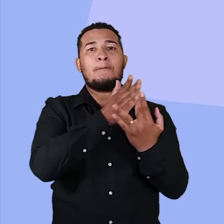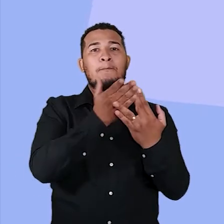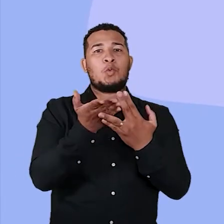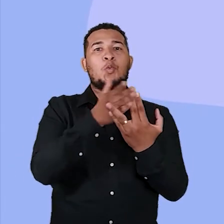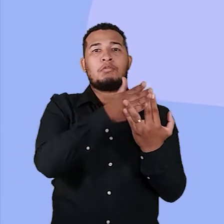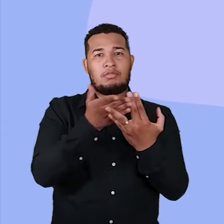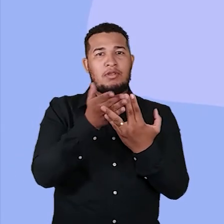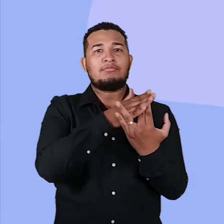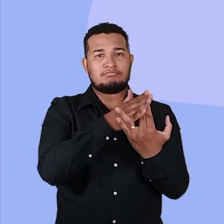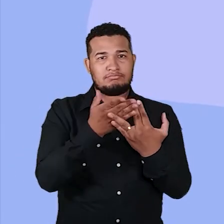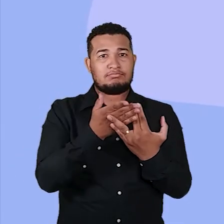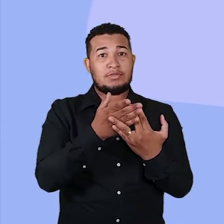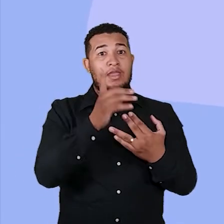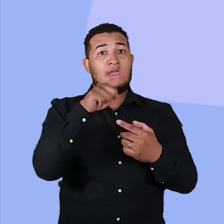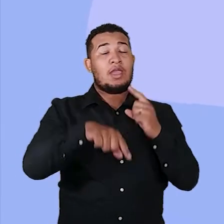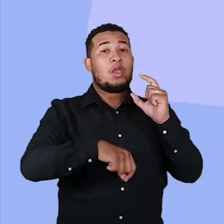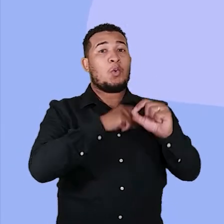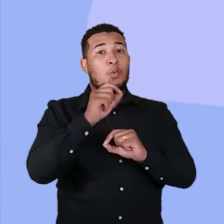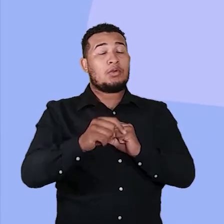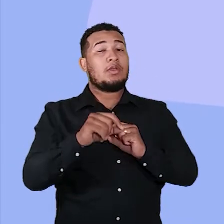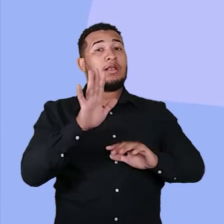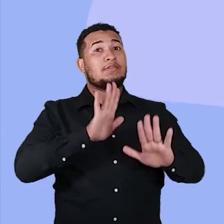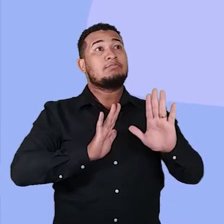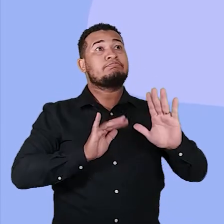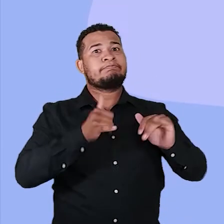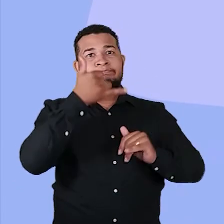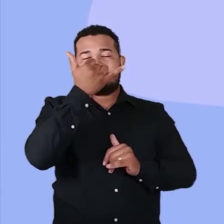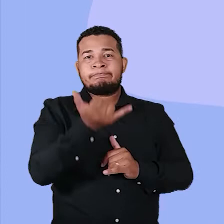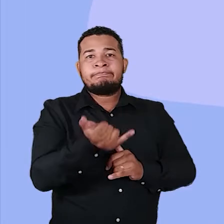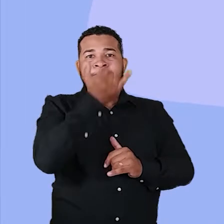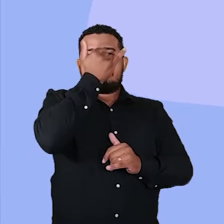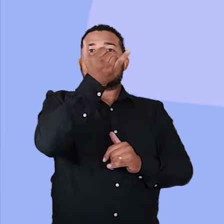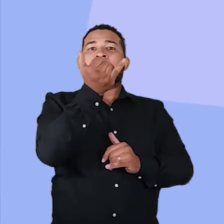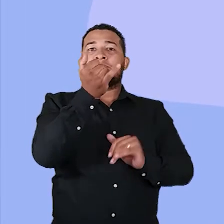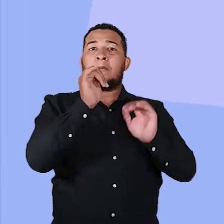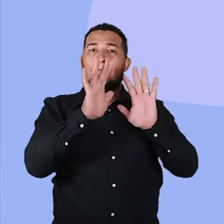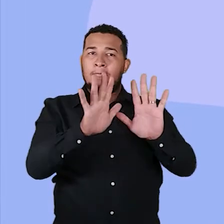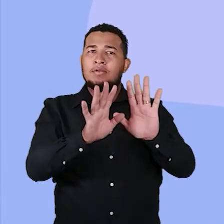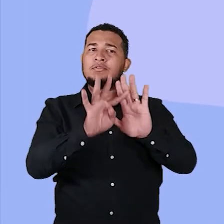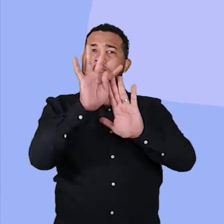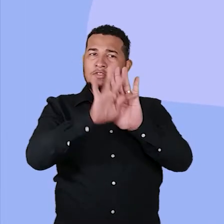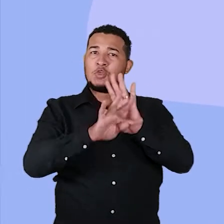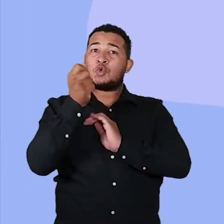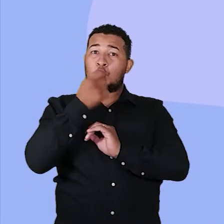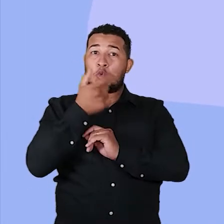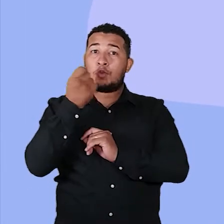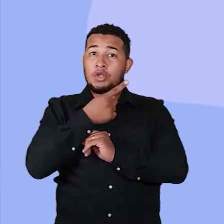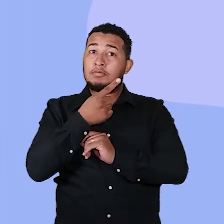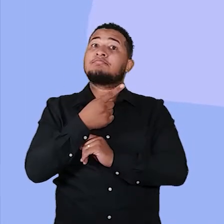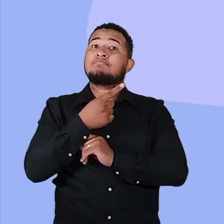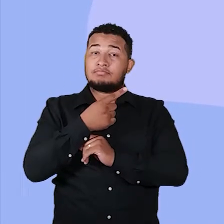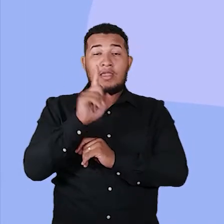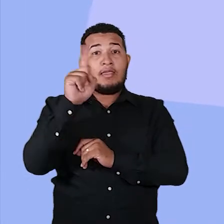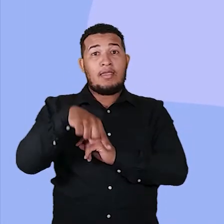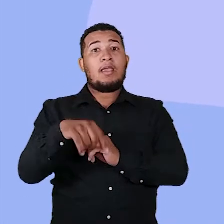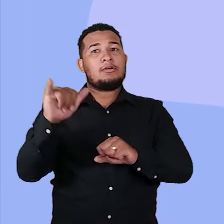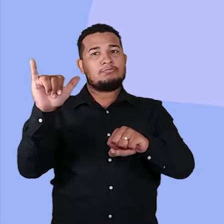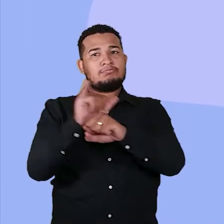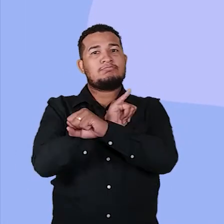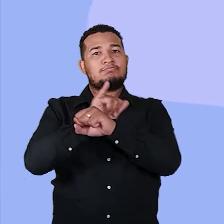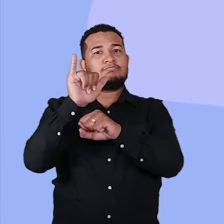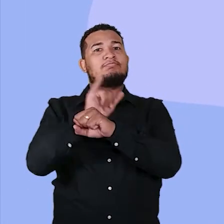é considerada um equívoco, mas um texto humorístico é